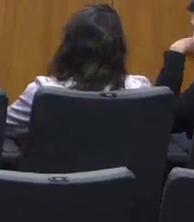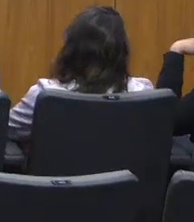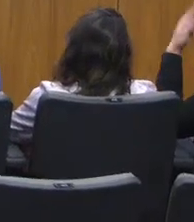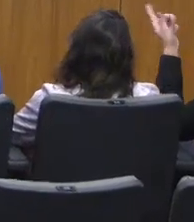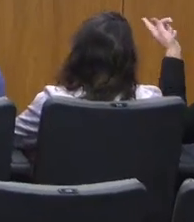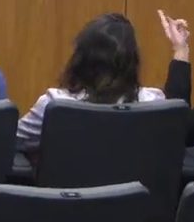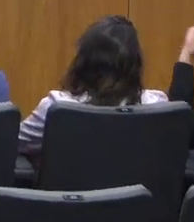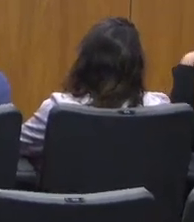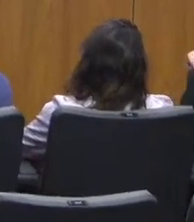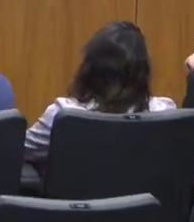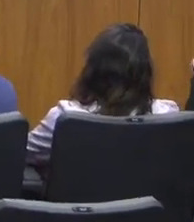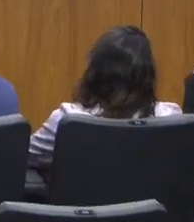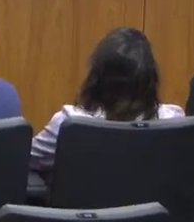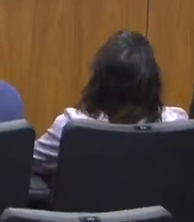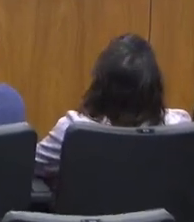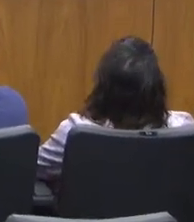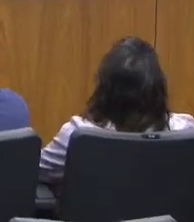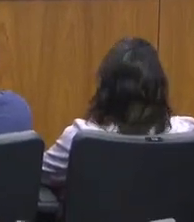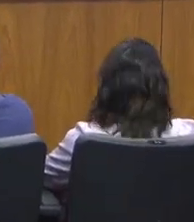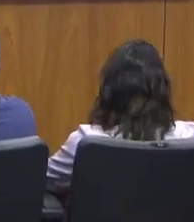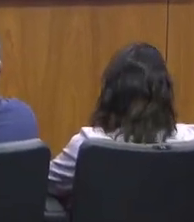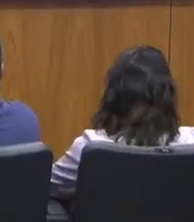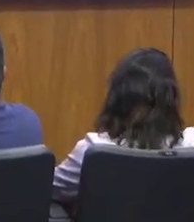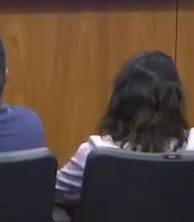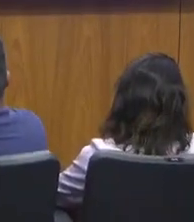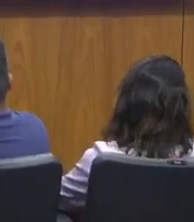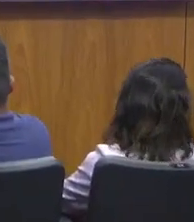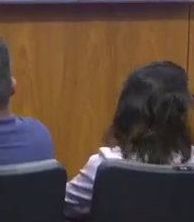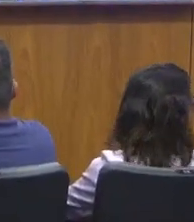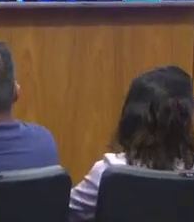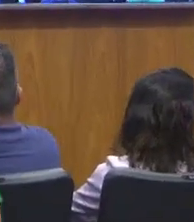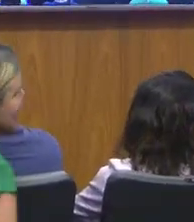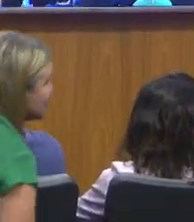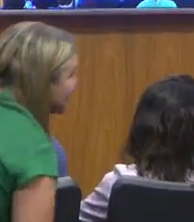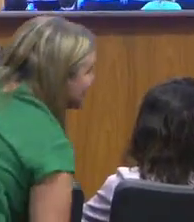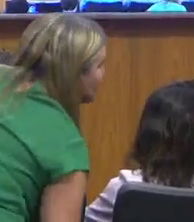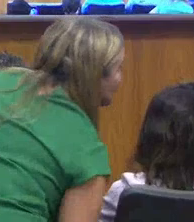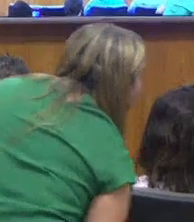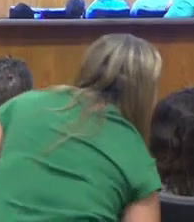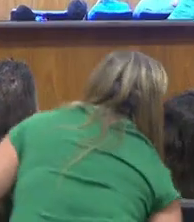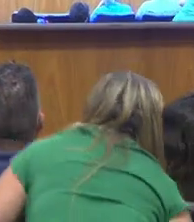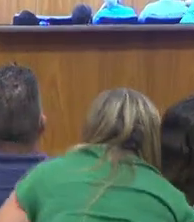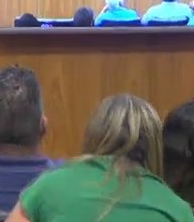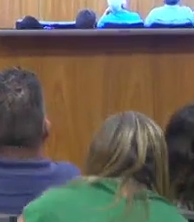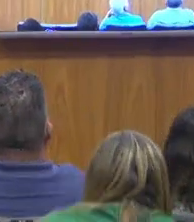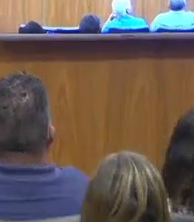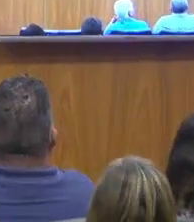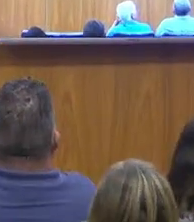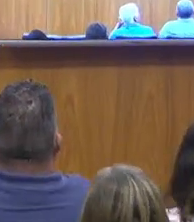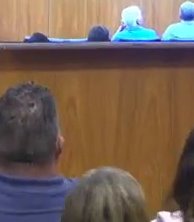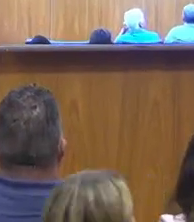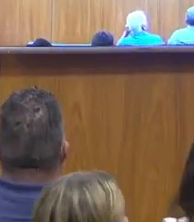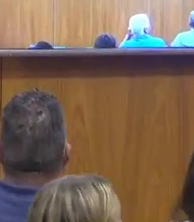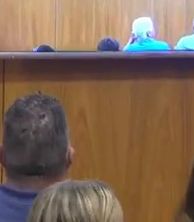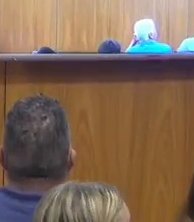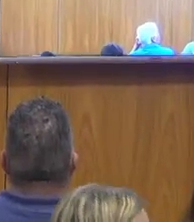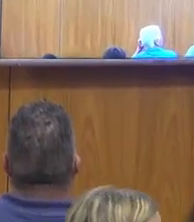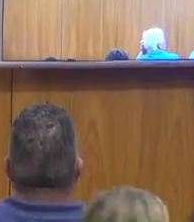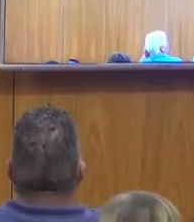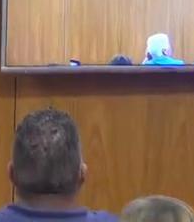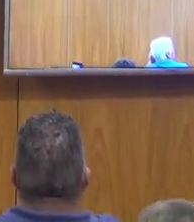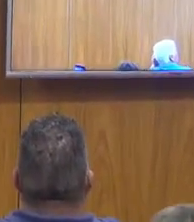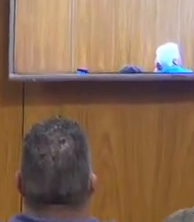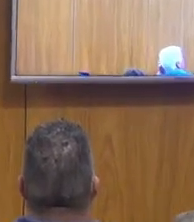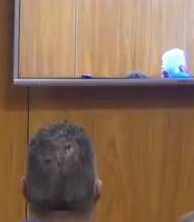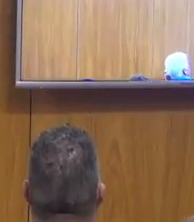à rede de atenção psicossocial em 2023 requerimento do Charles Santos